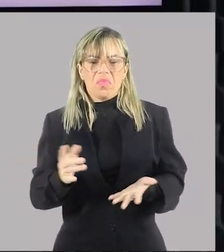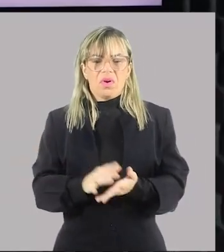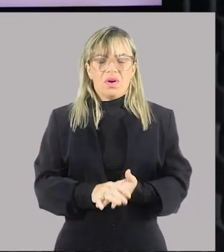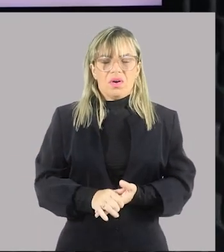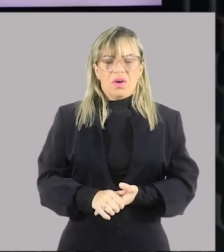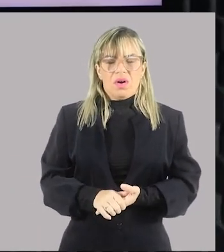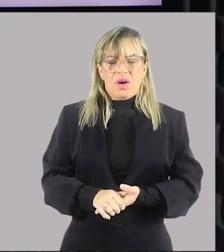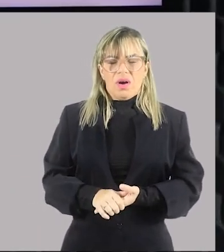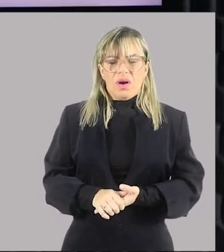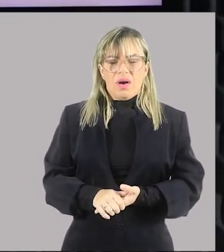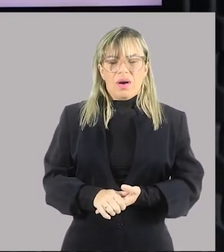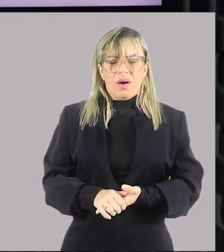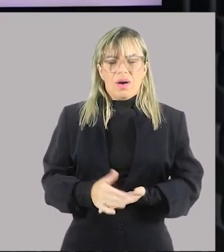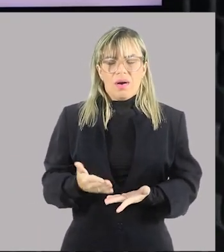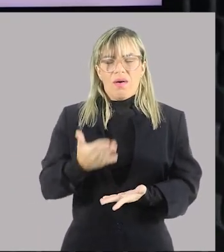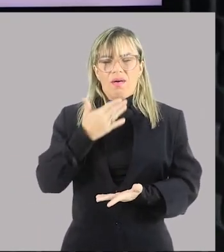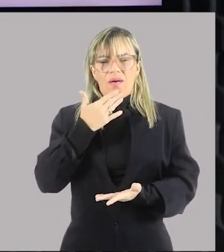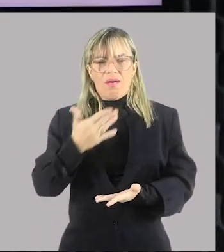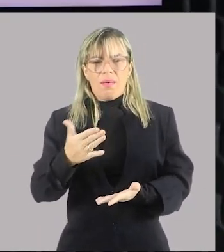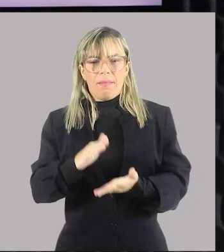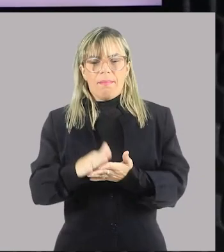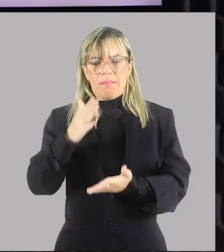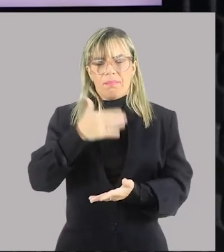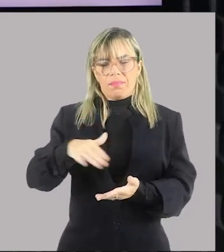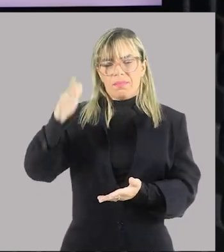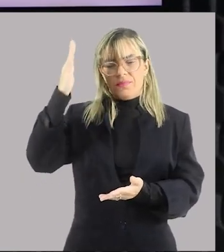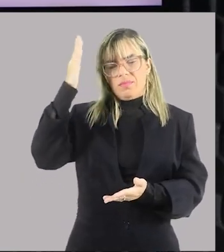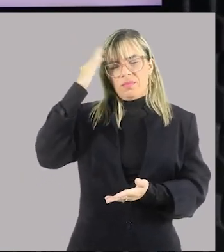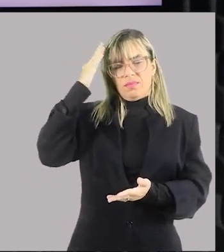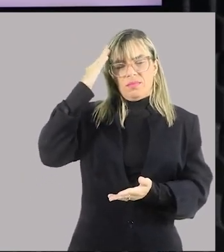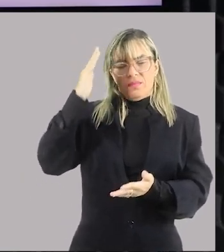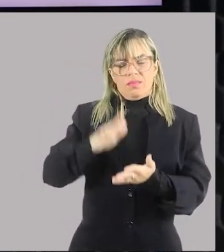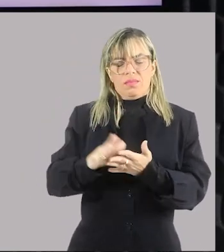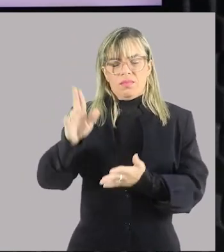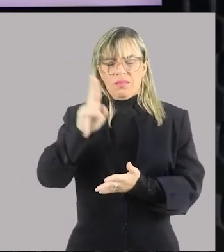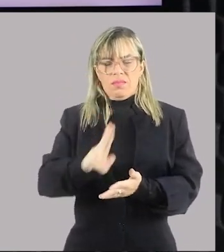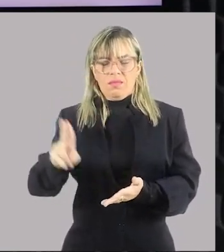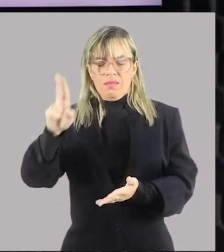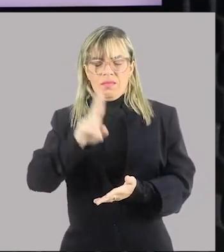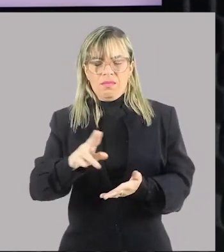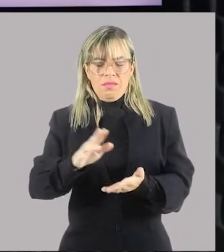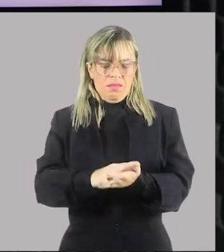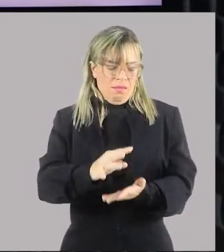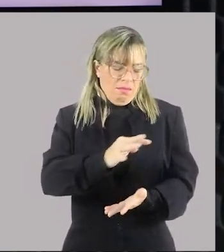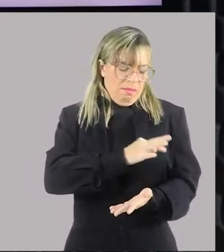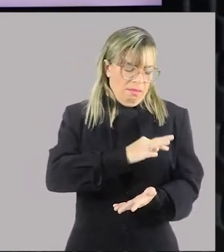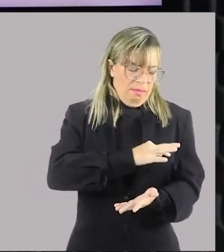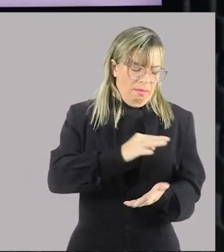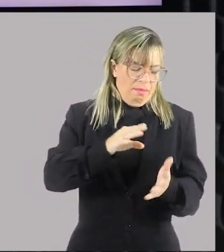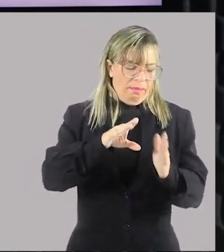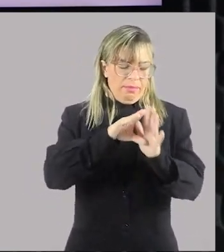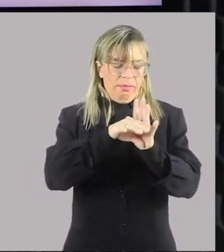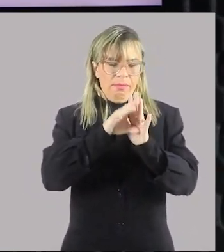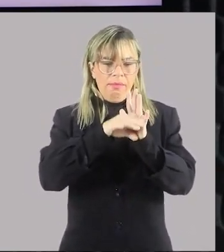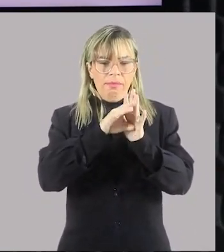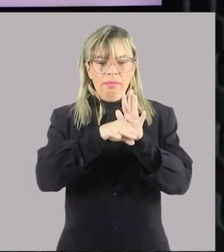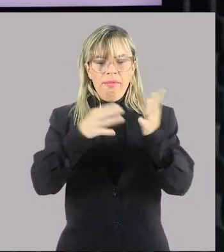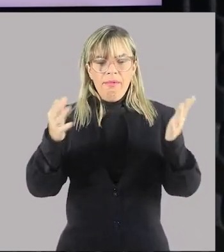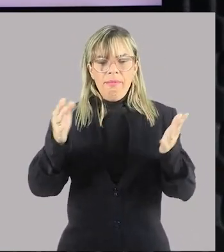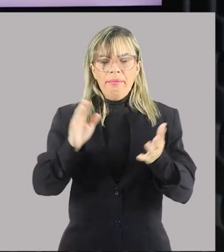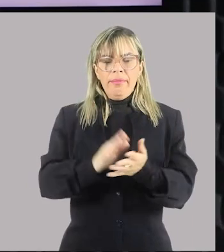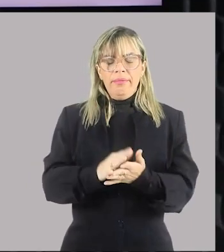aí eu peço a sua compreensão, utilizar expressões técnicas, conceito pomposo,